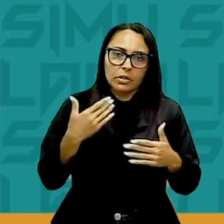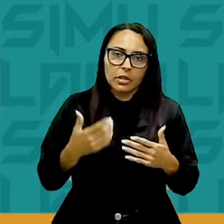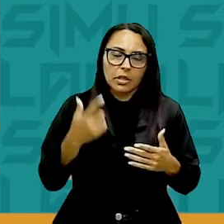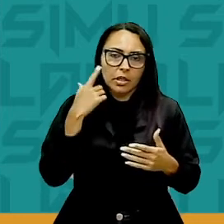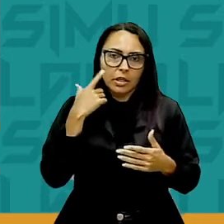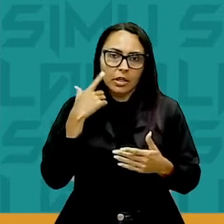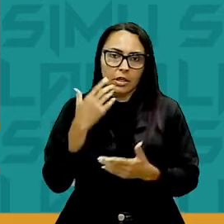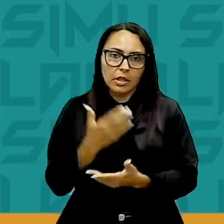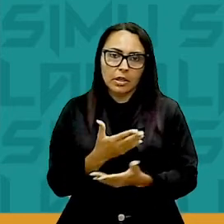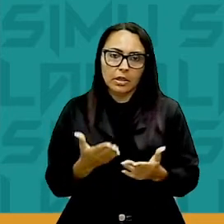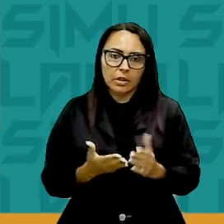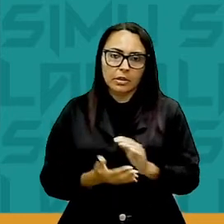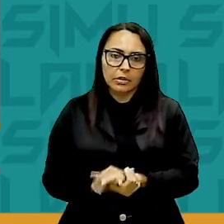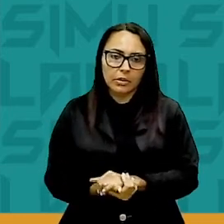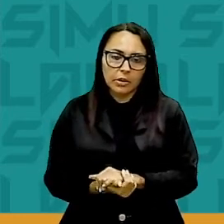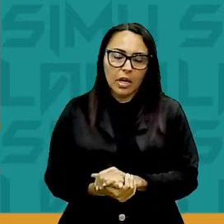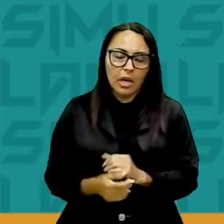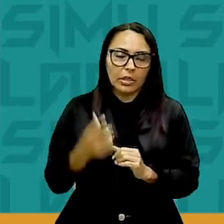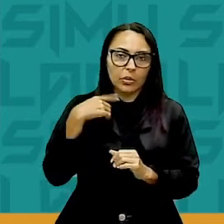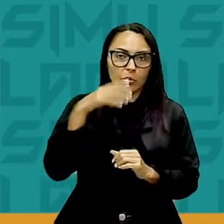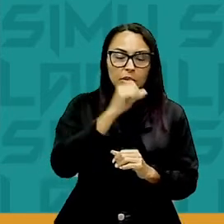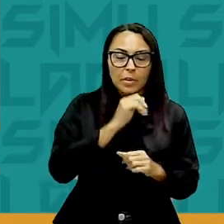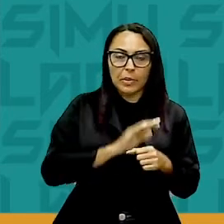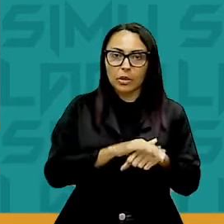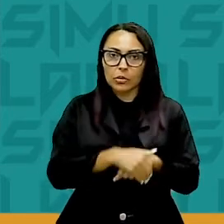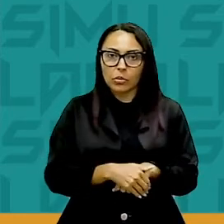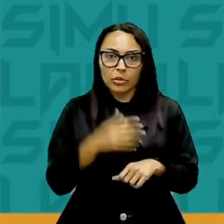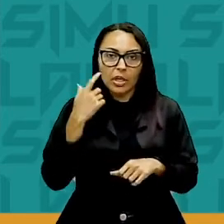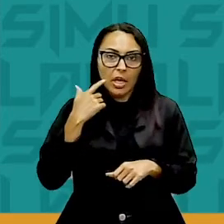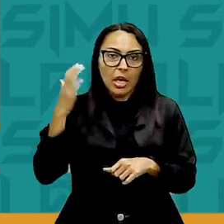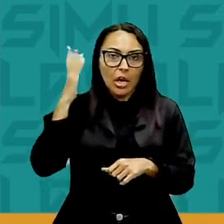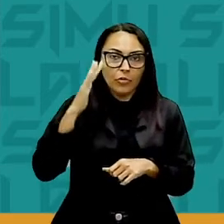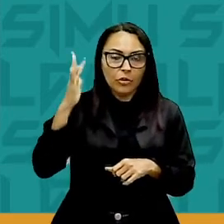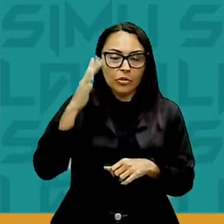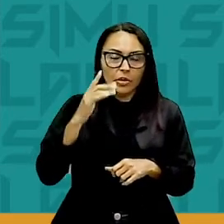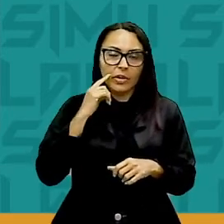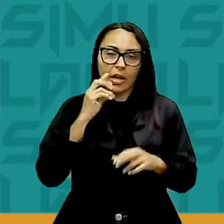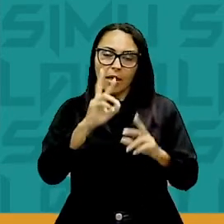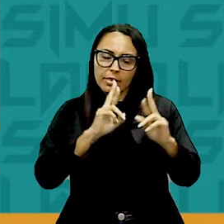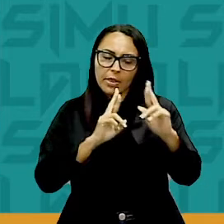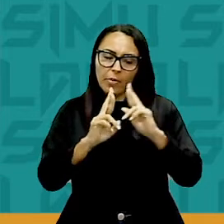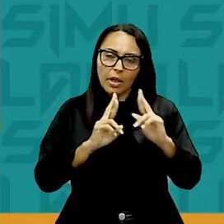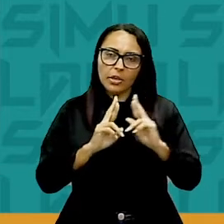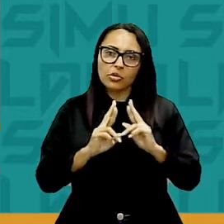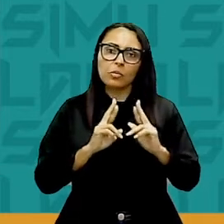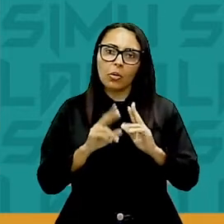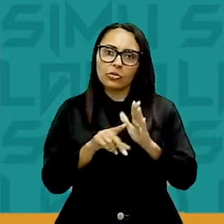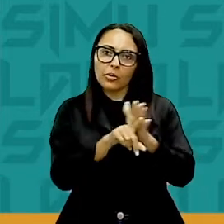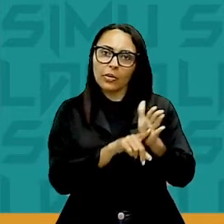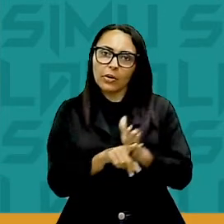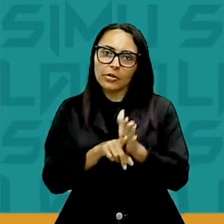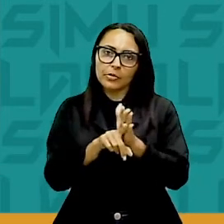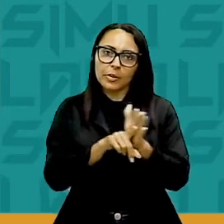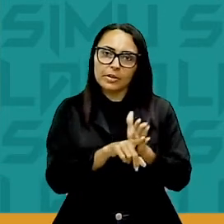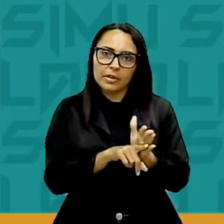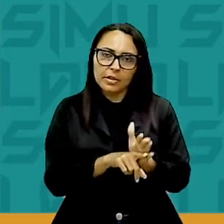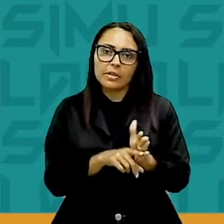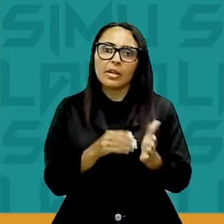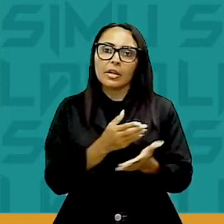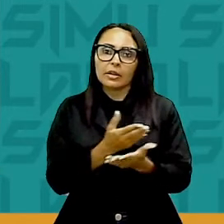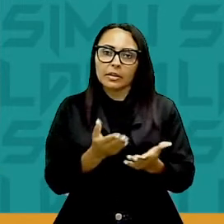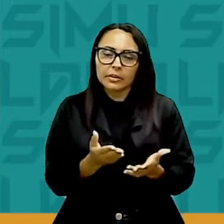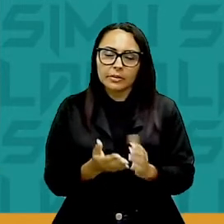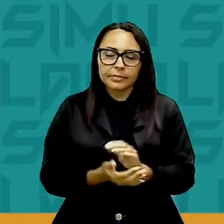shopping, ali no sábado à noite, a filosofia tem uma resposta, tem um estudo, tem uma maneira de ver essa